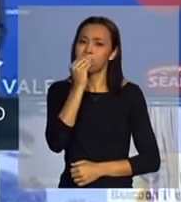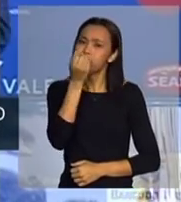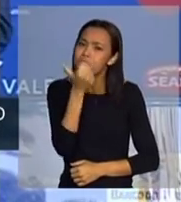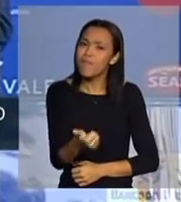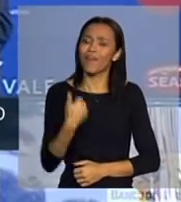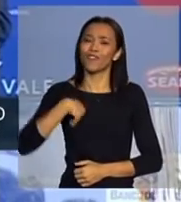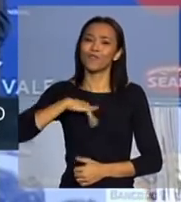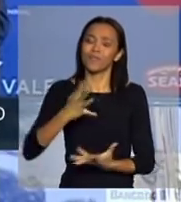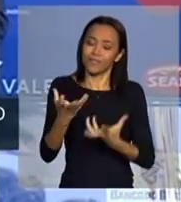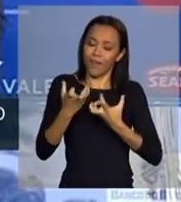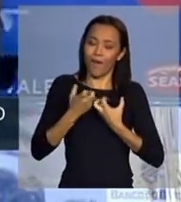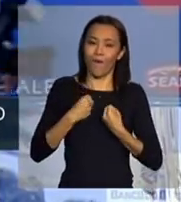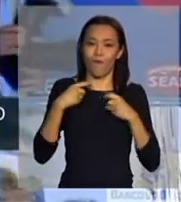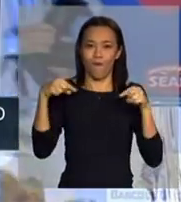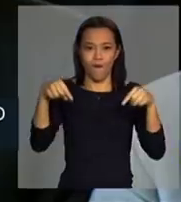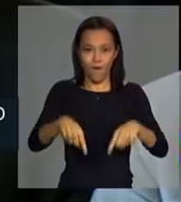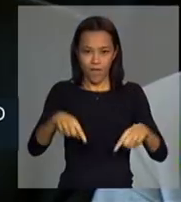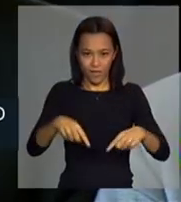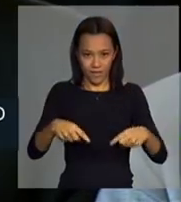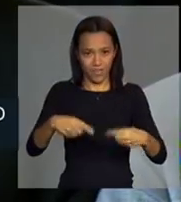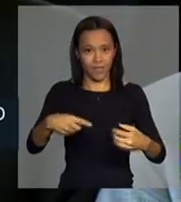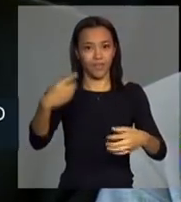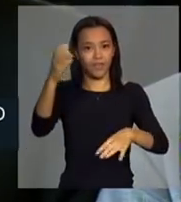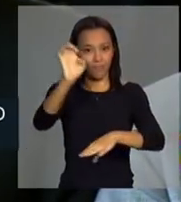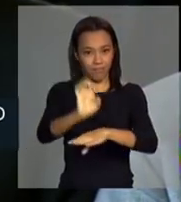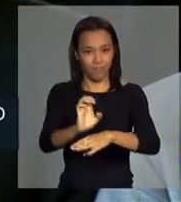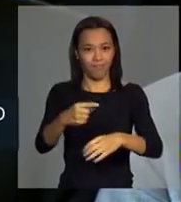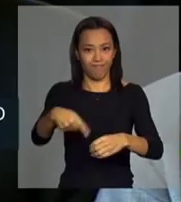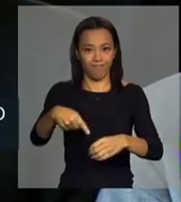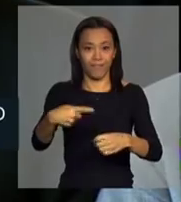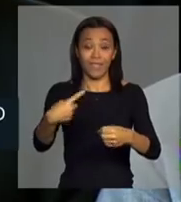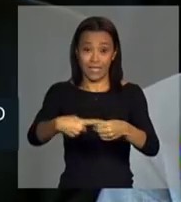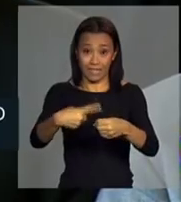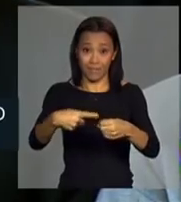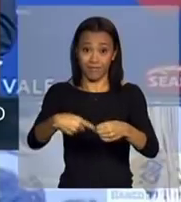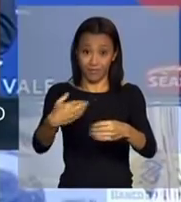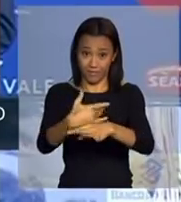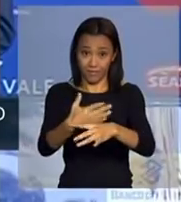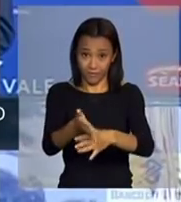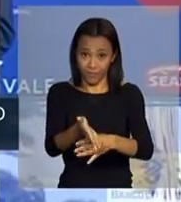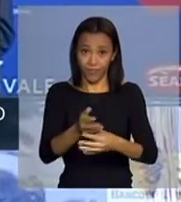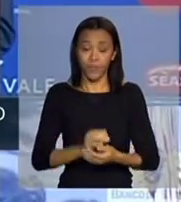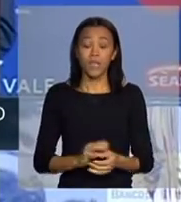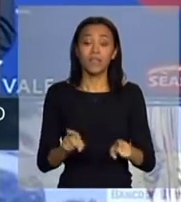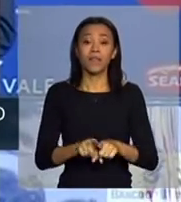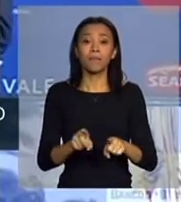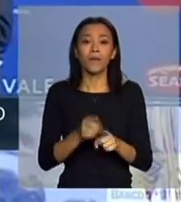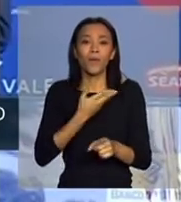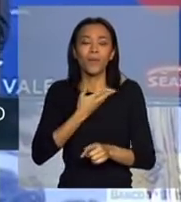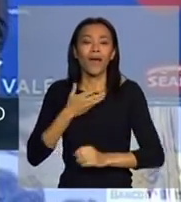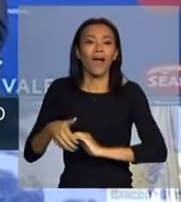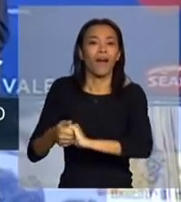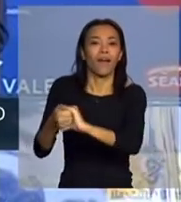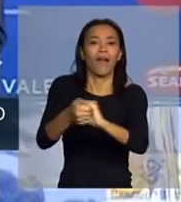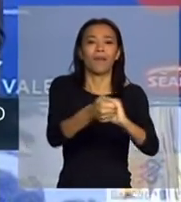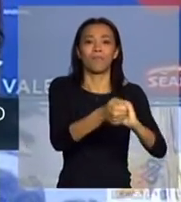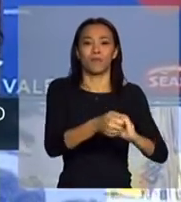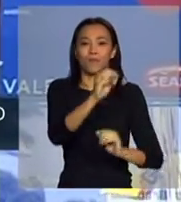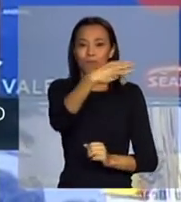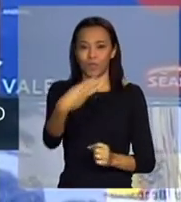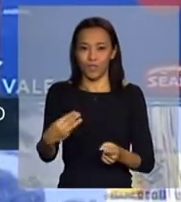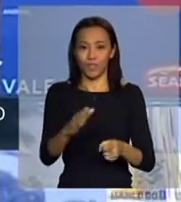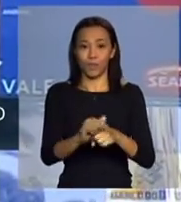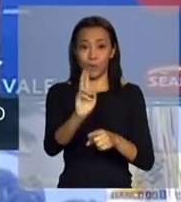nos recepciona aqui em Uberaba, na BCZ, cumprimentar meus amigos ministros Antônio Andrade